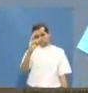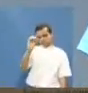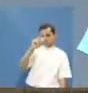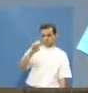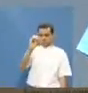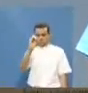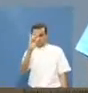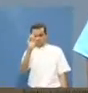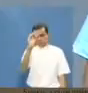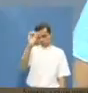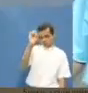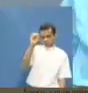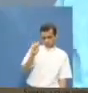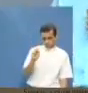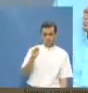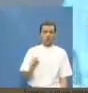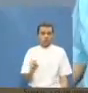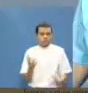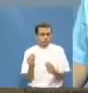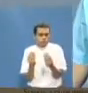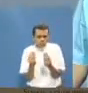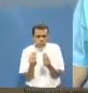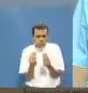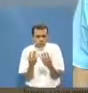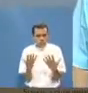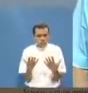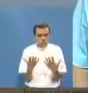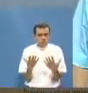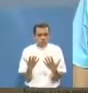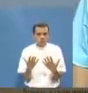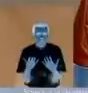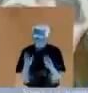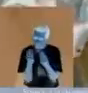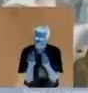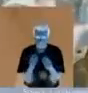Vestibular difícil. 1 por 150 milhões de vaga?